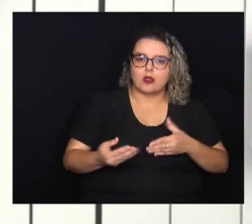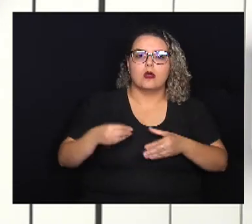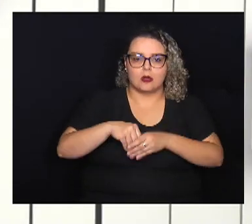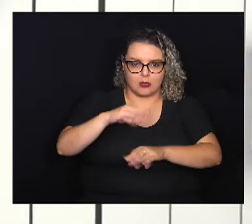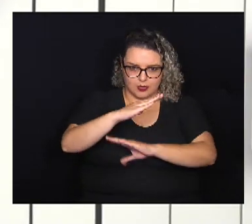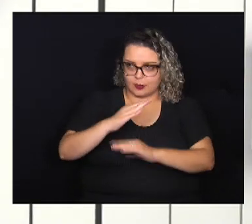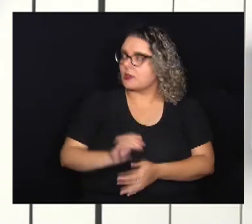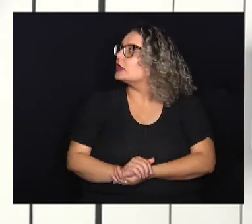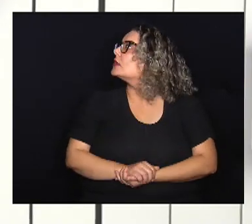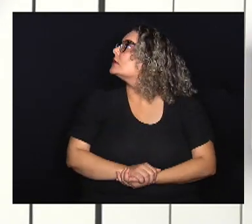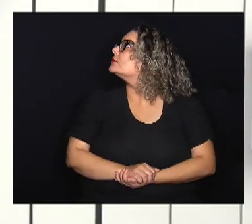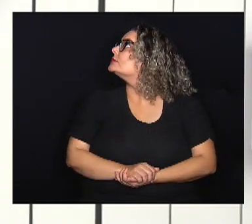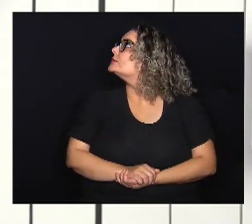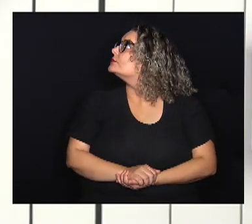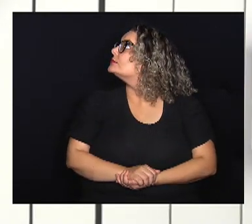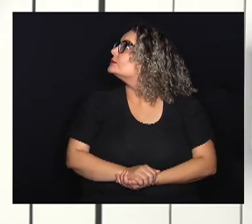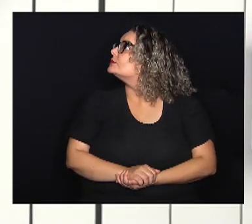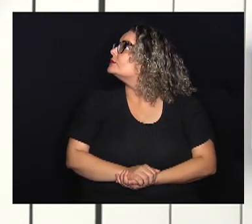na Câmara